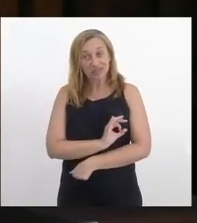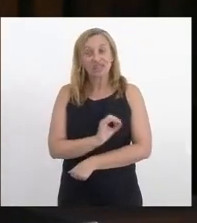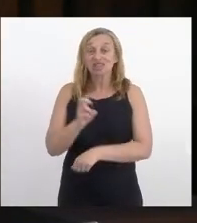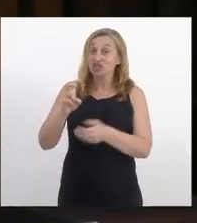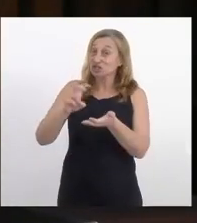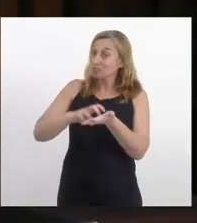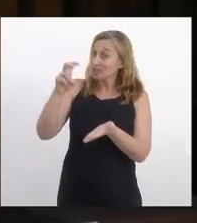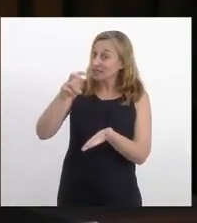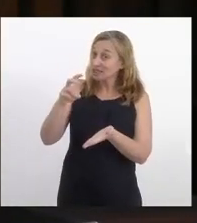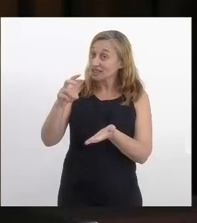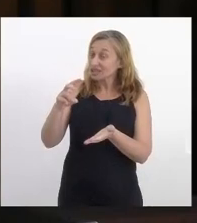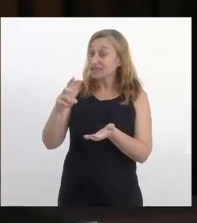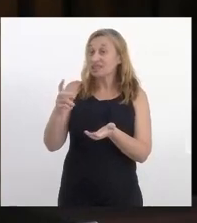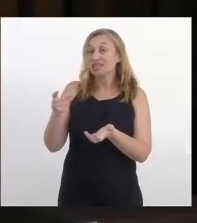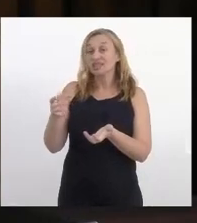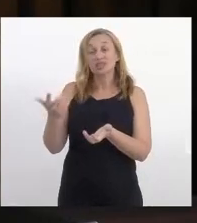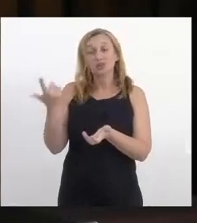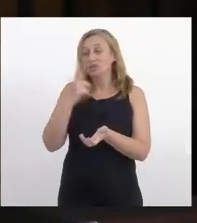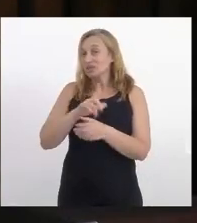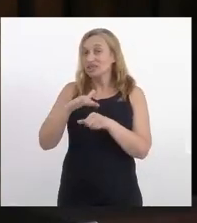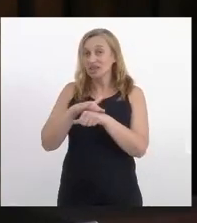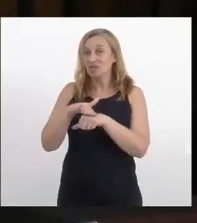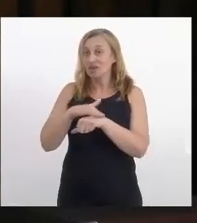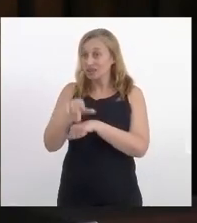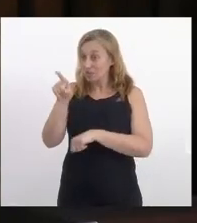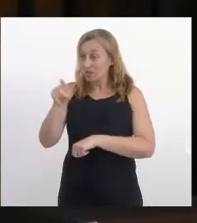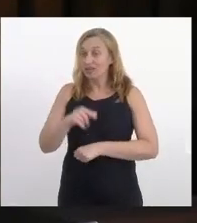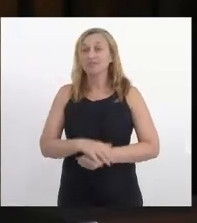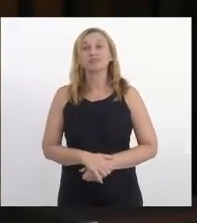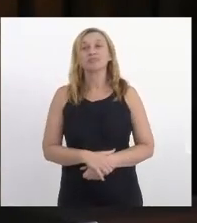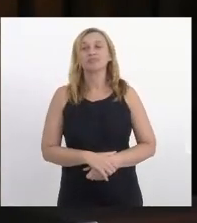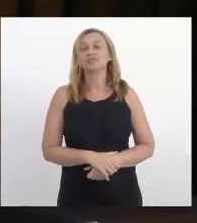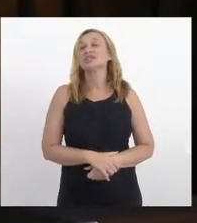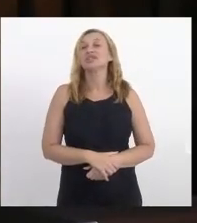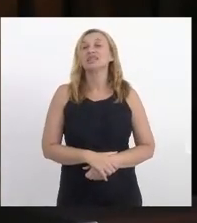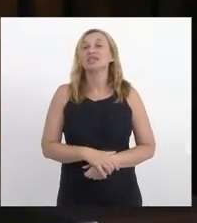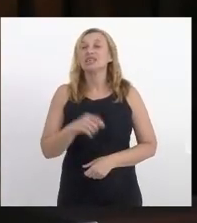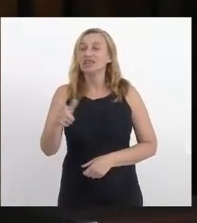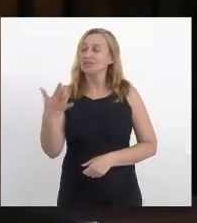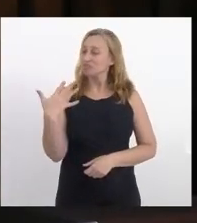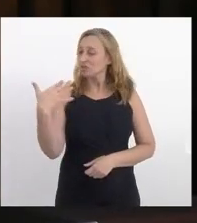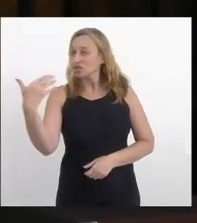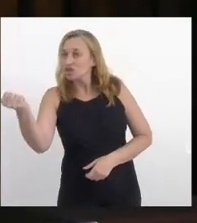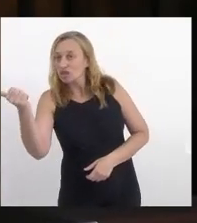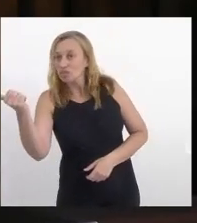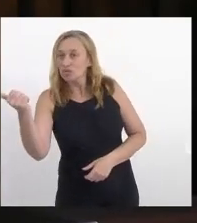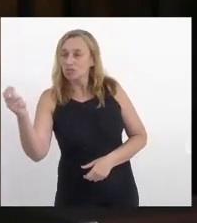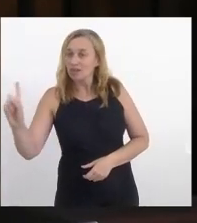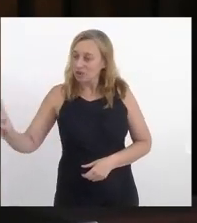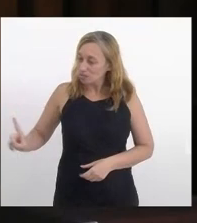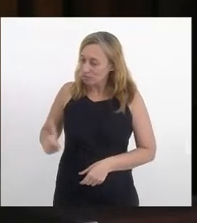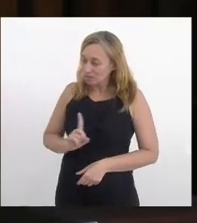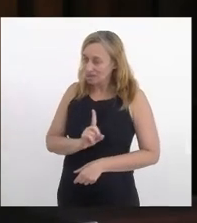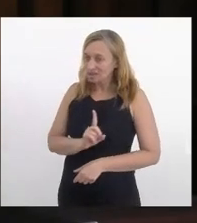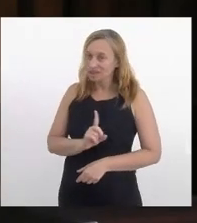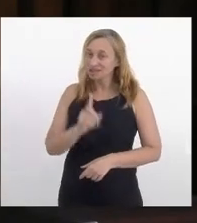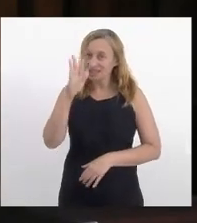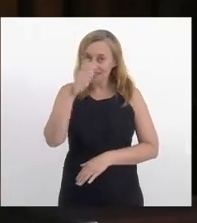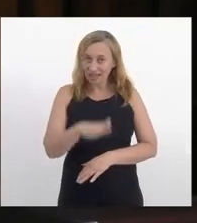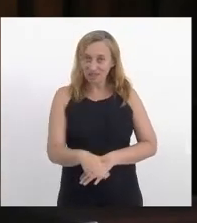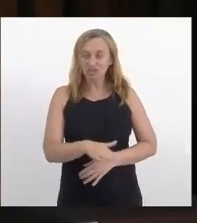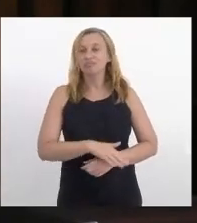manhã tentamos falar pessoalmente, não conseguimos. E ela me chamou para que eu viesse aqui nessa